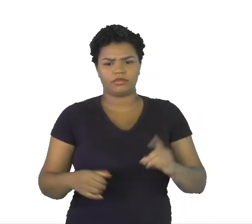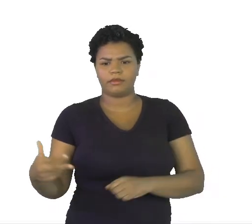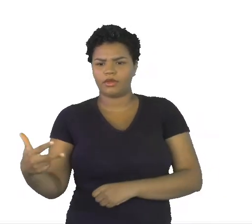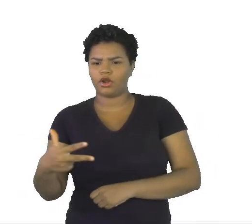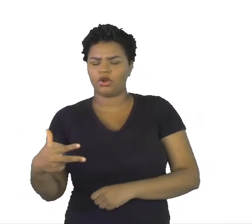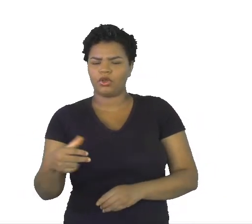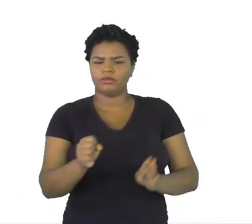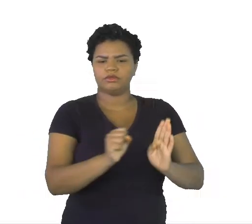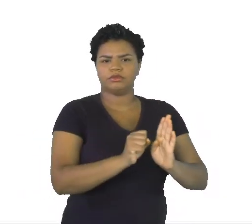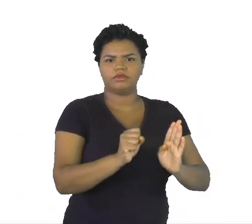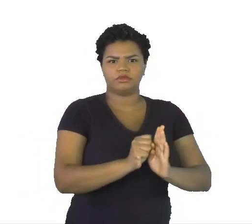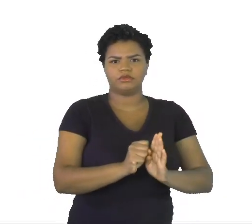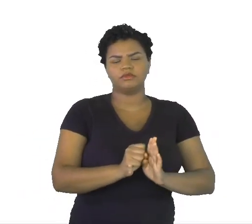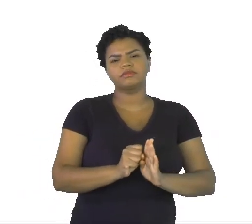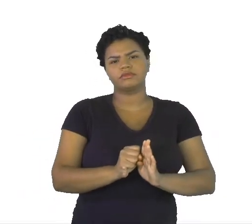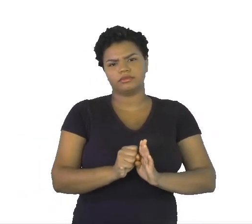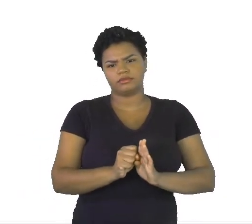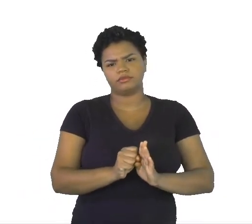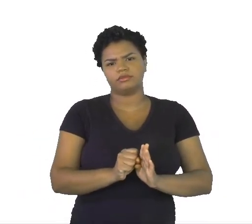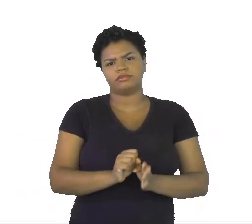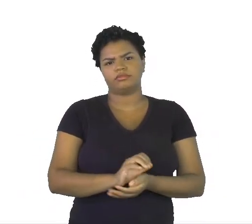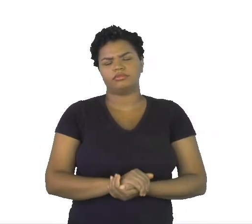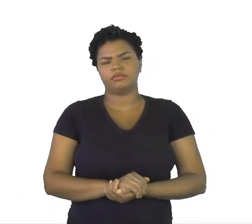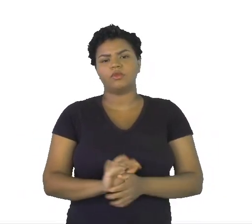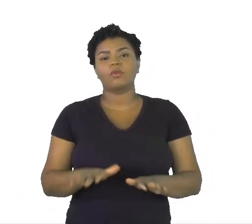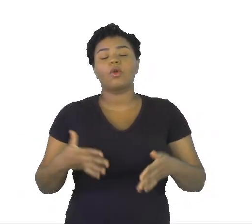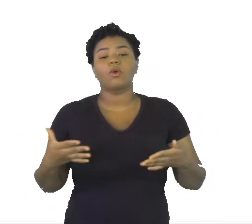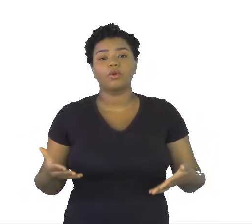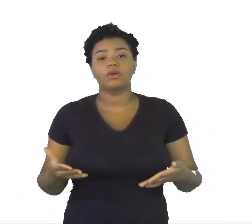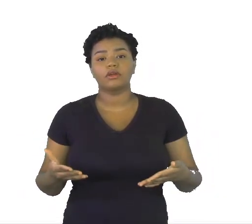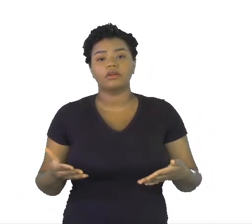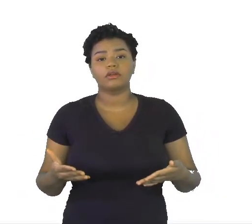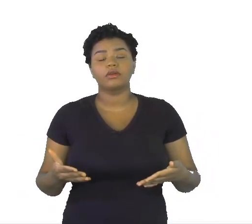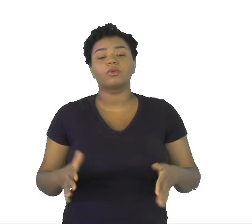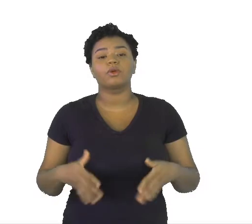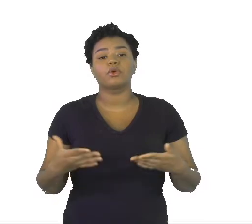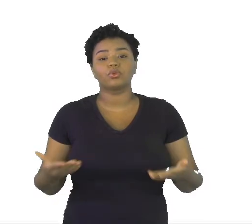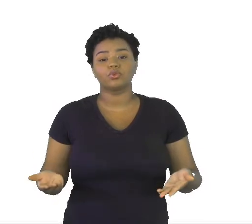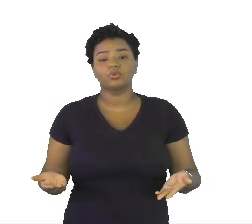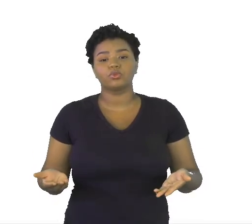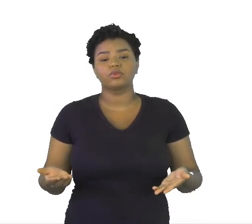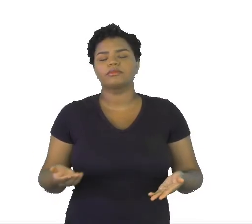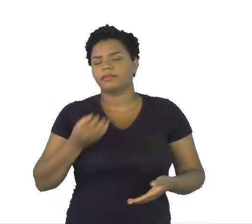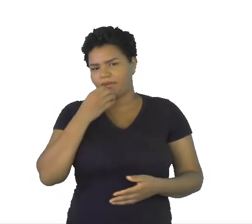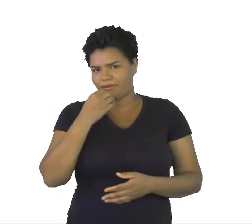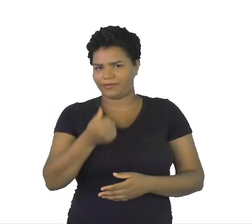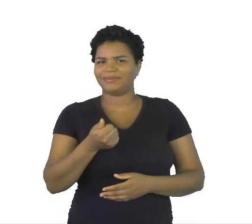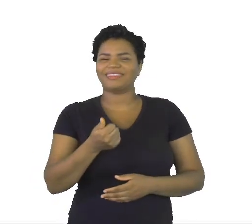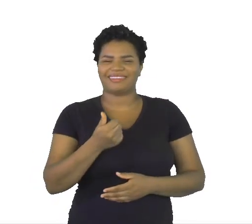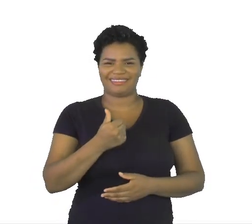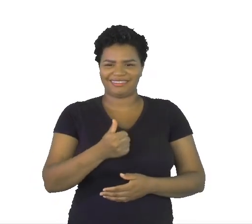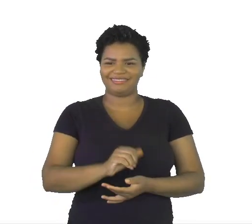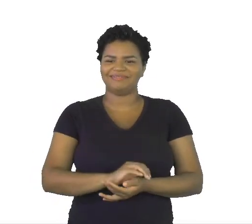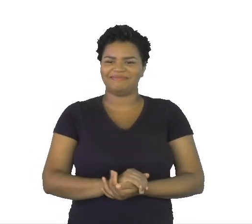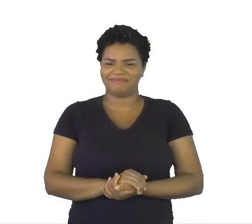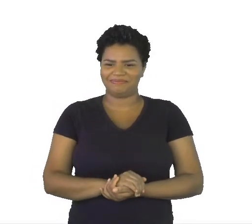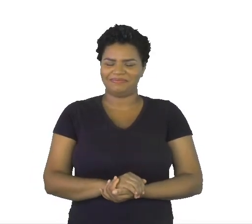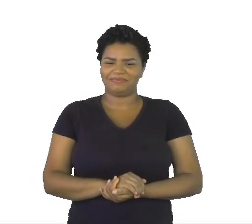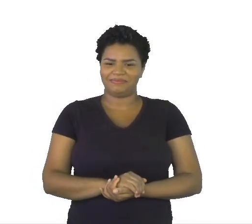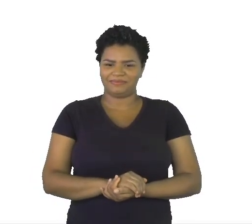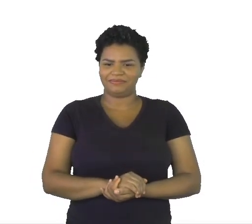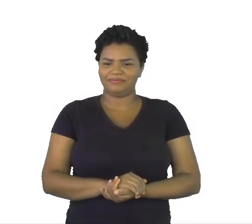D, pronome substantivo? Qual é? Qual? Muito